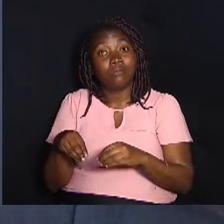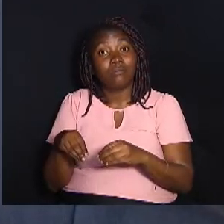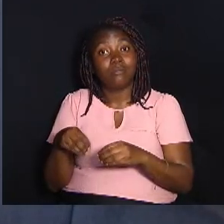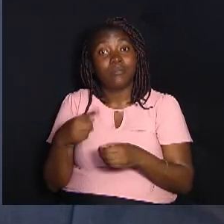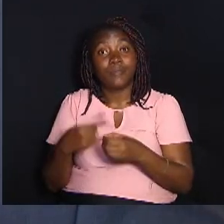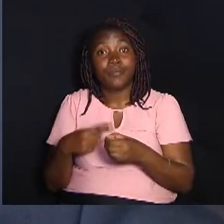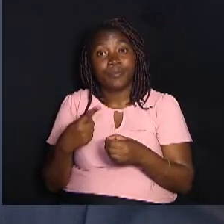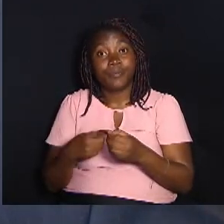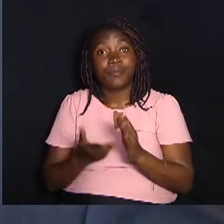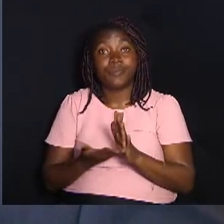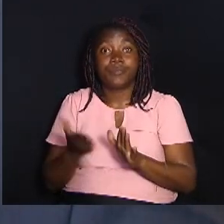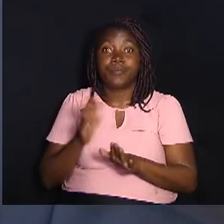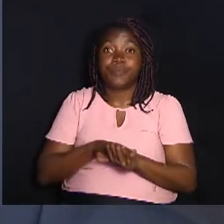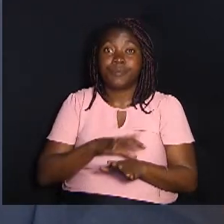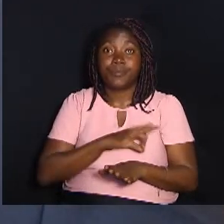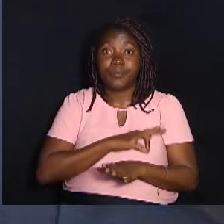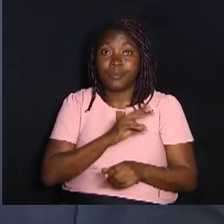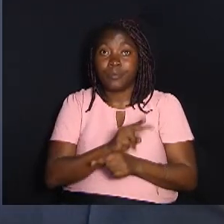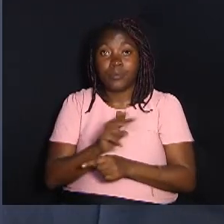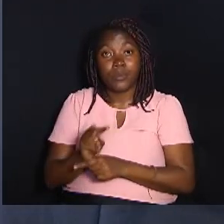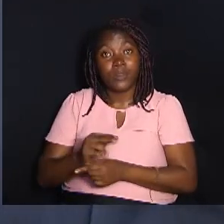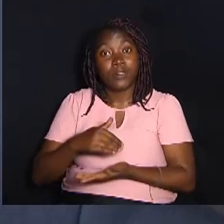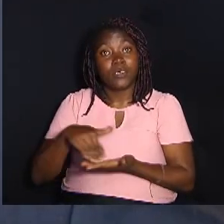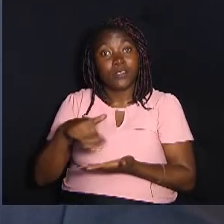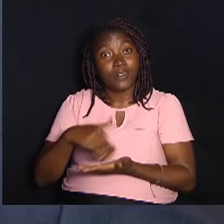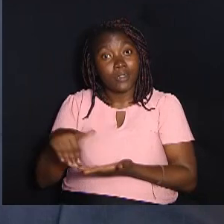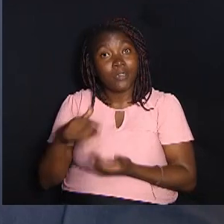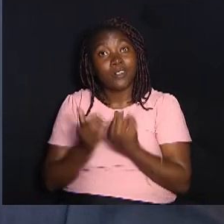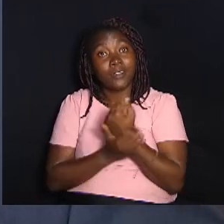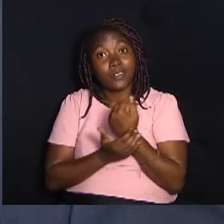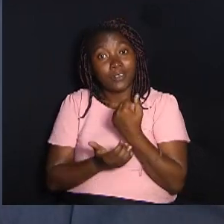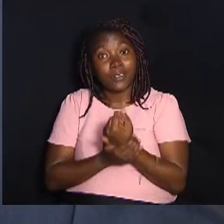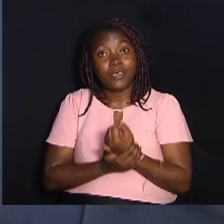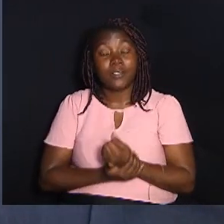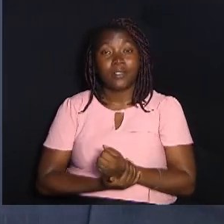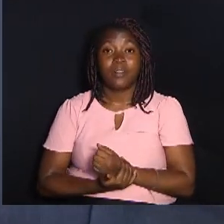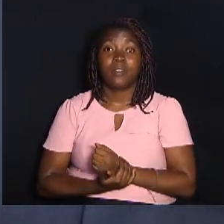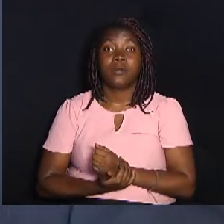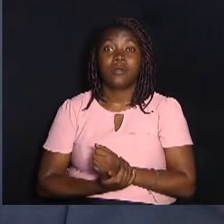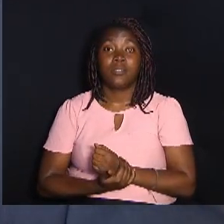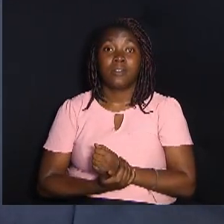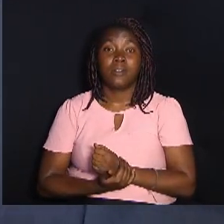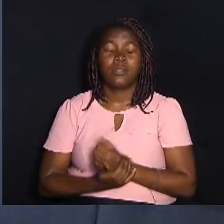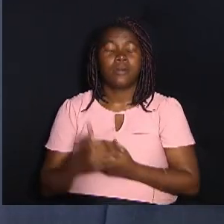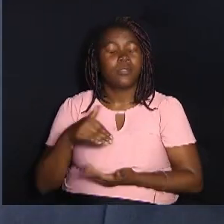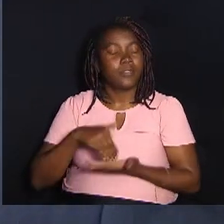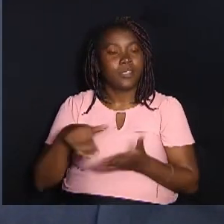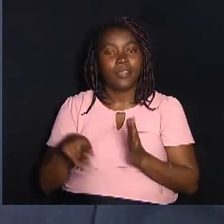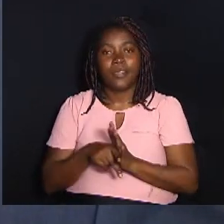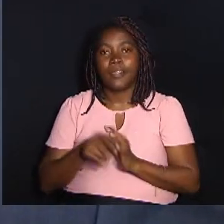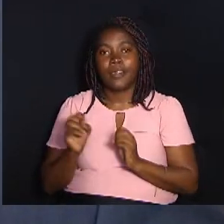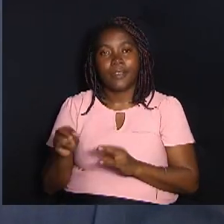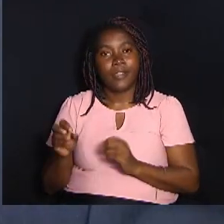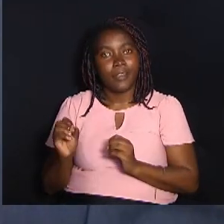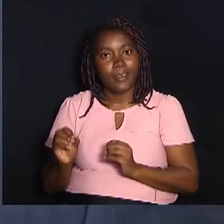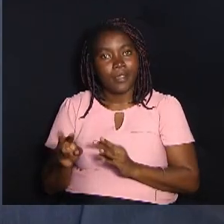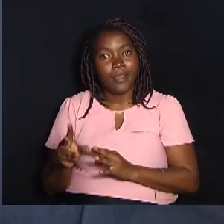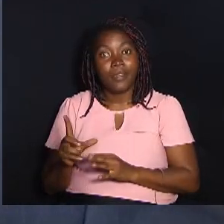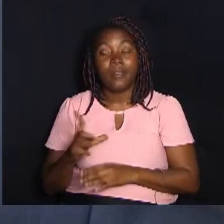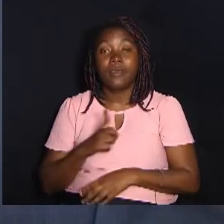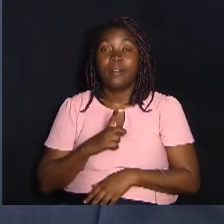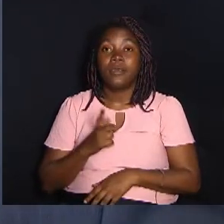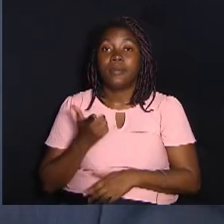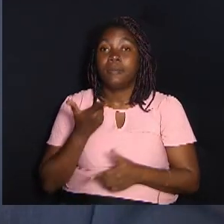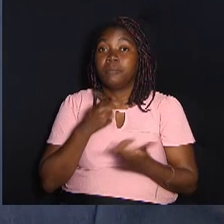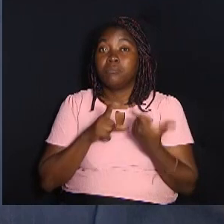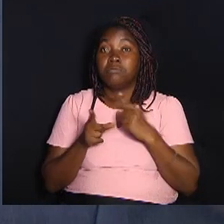na cidade de Campinas através da guarda municipal e da Secretaria de Segurança e tem e ou melhor da da Secretaria de Educação e